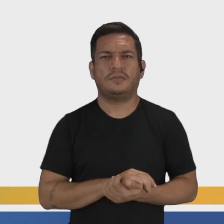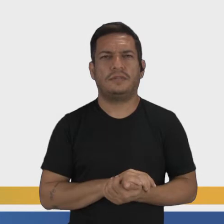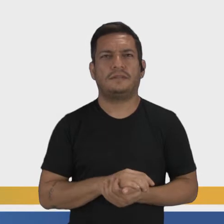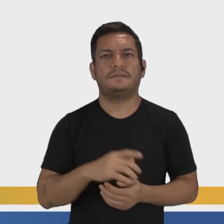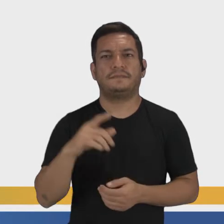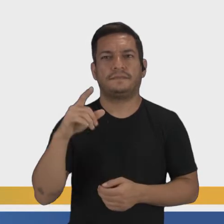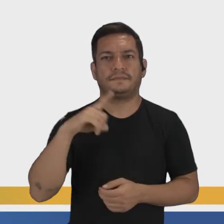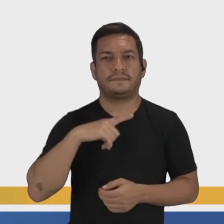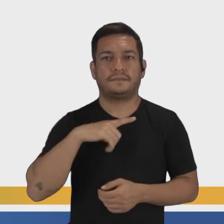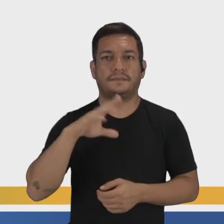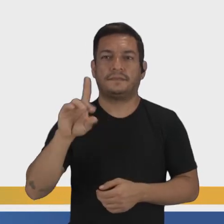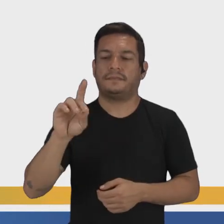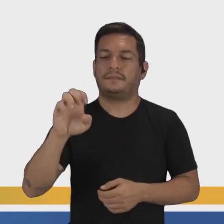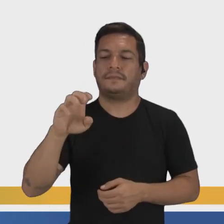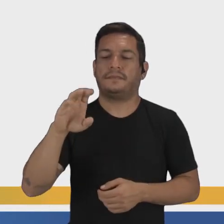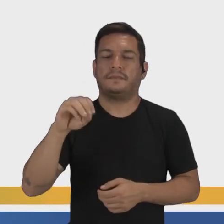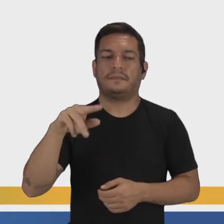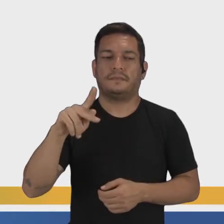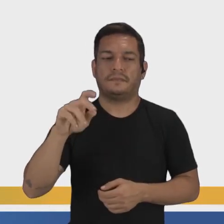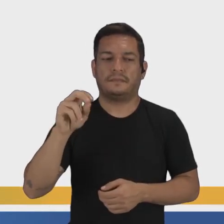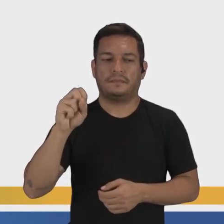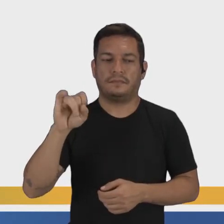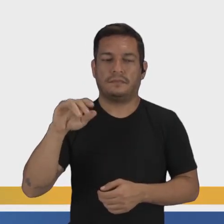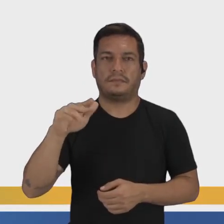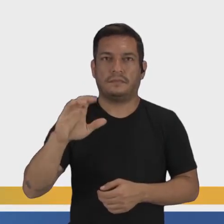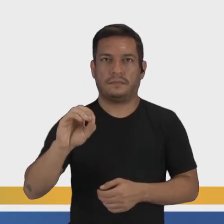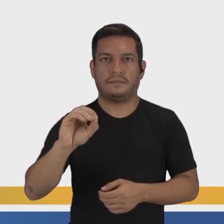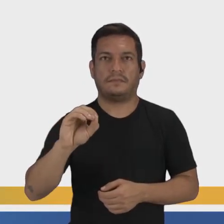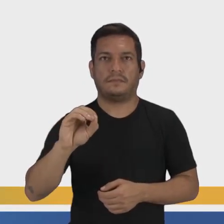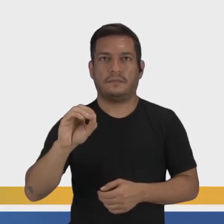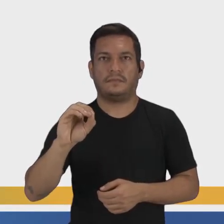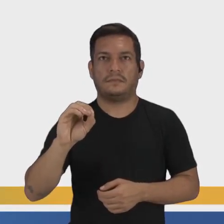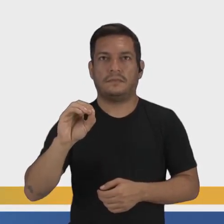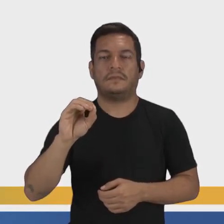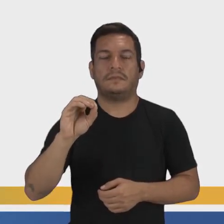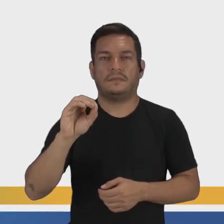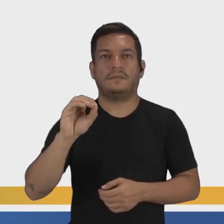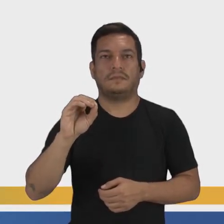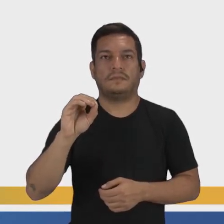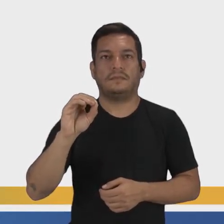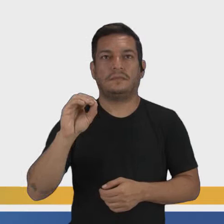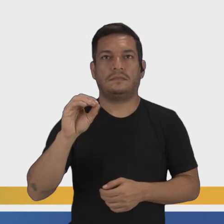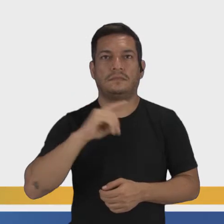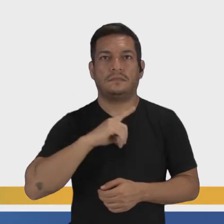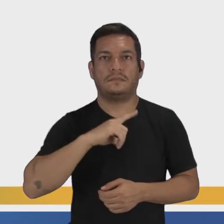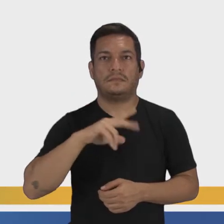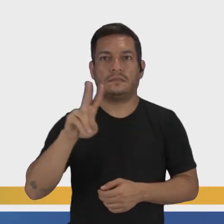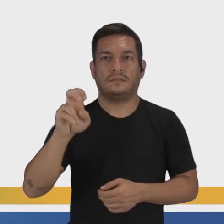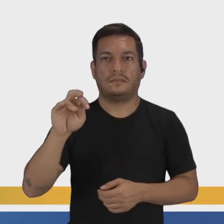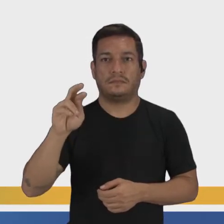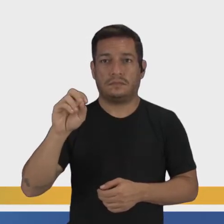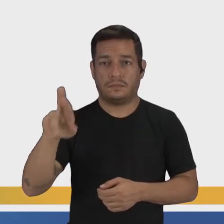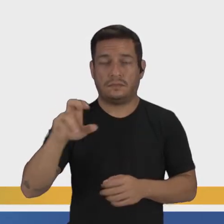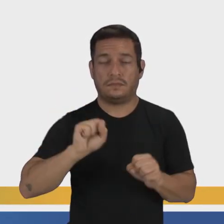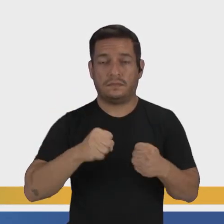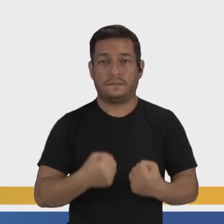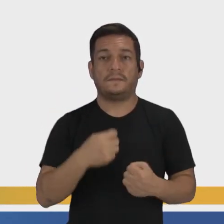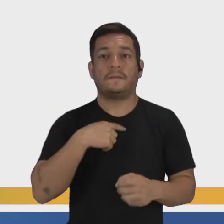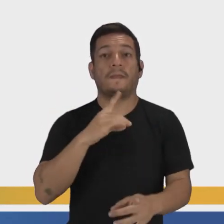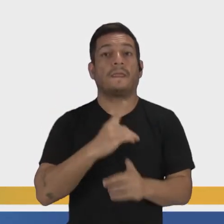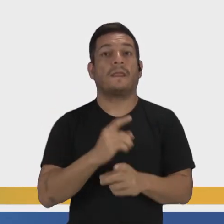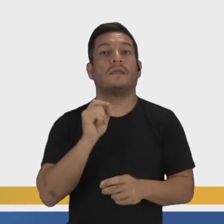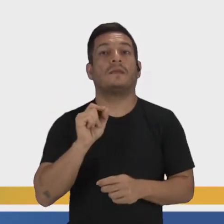de decomposição dessa força. O que seria decompor um vetor, uma força? Seria achar